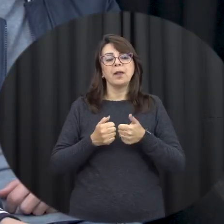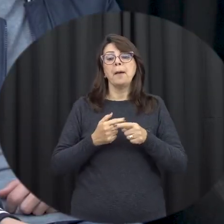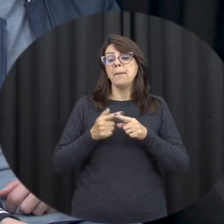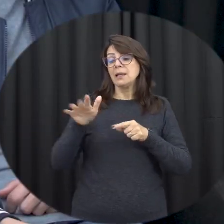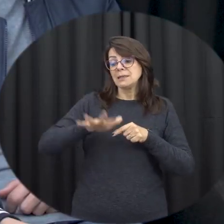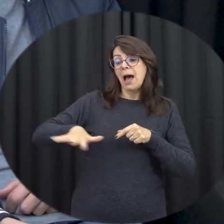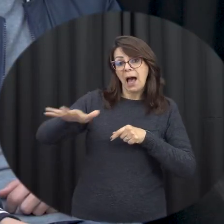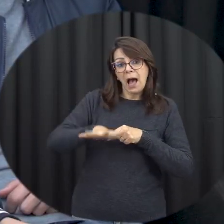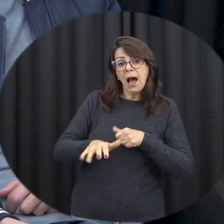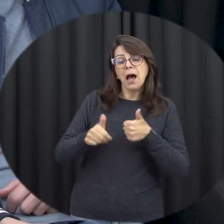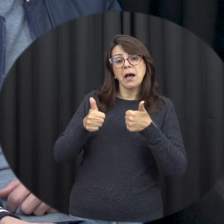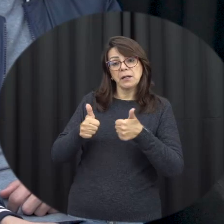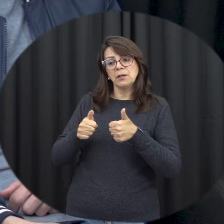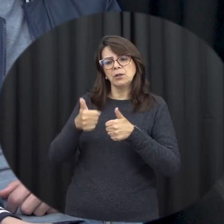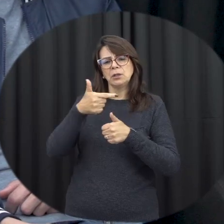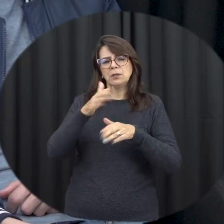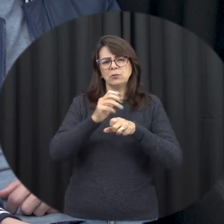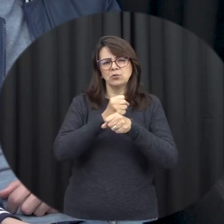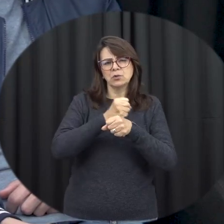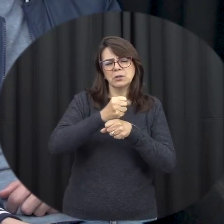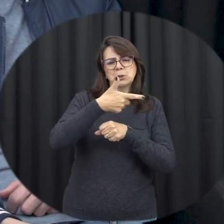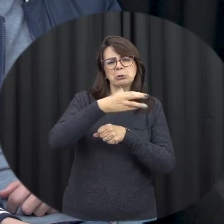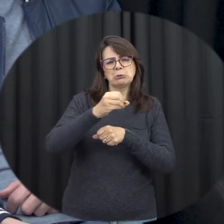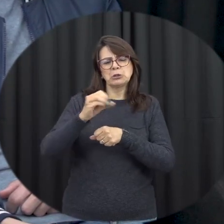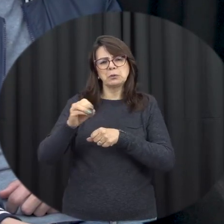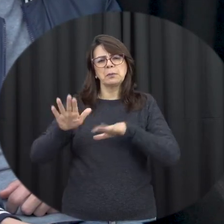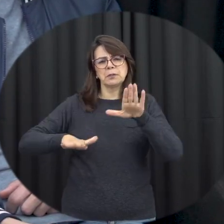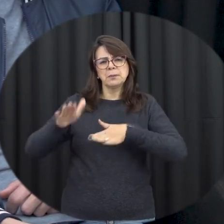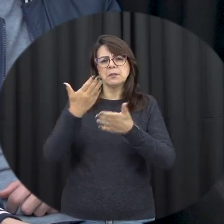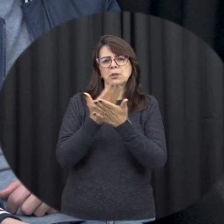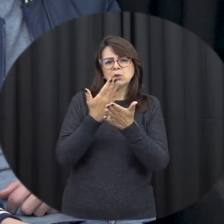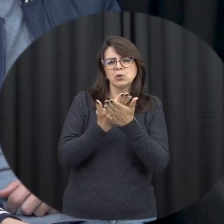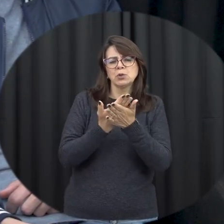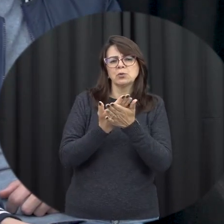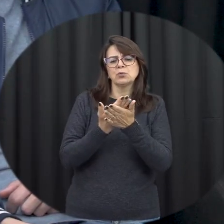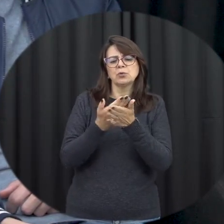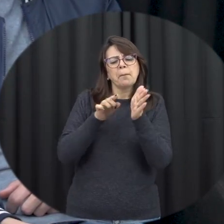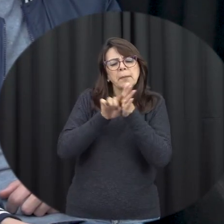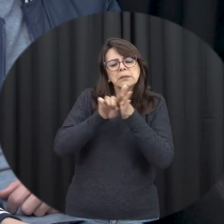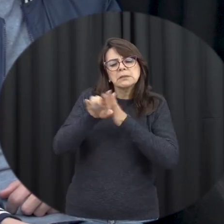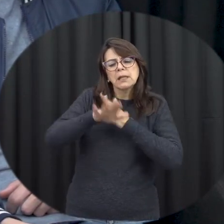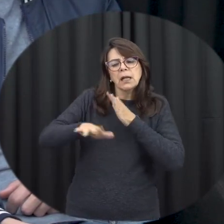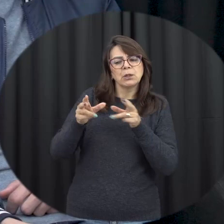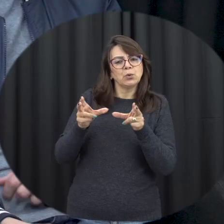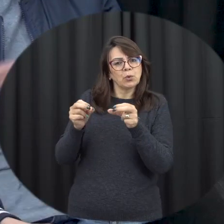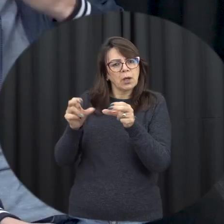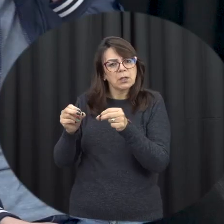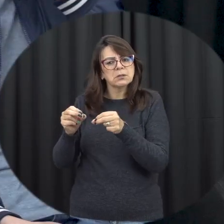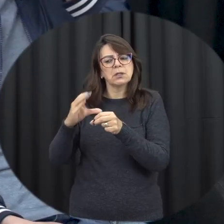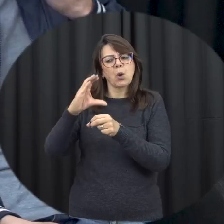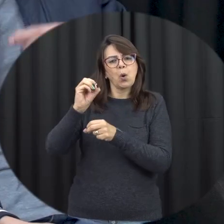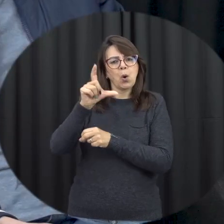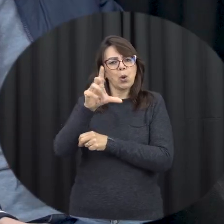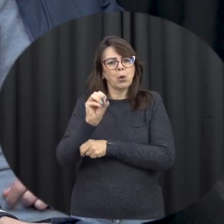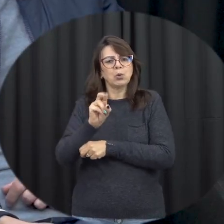por Foi uma vídeo. época bem frutífera na área, eu lembro, assim, passagem dos anos 90 e 2000, essa área de estudos do câncer, né, colo do útero,